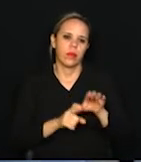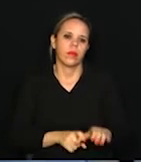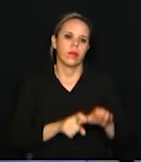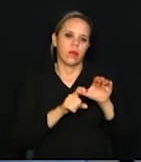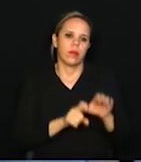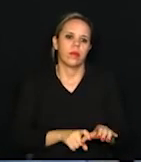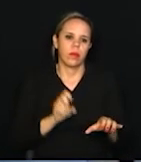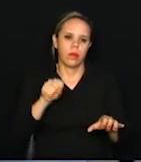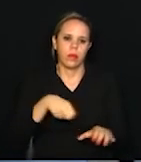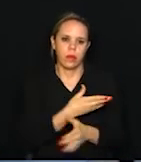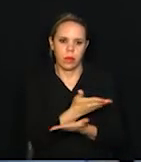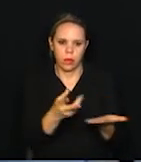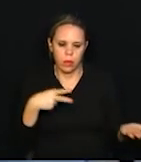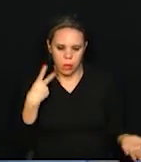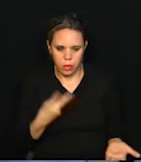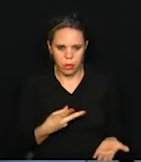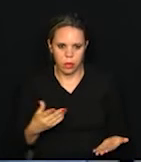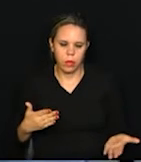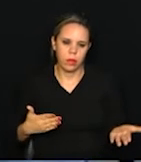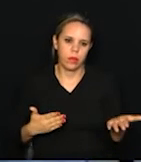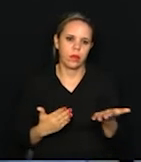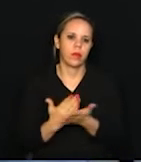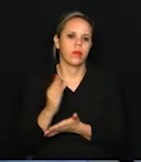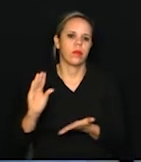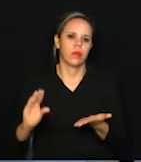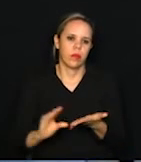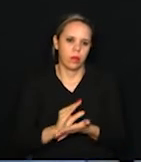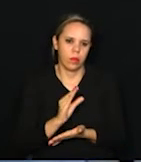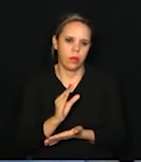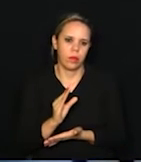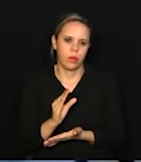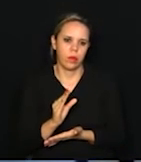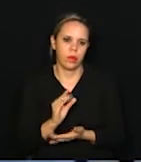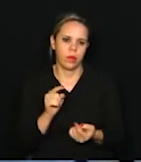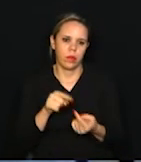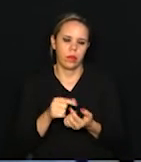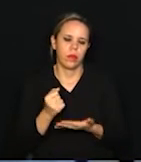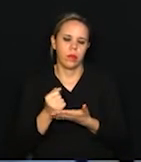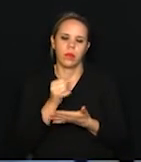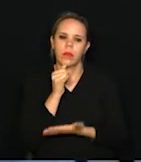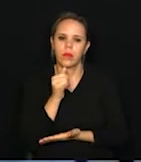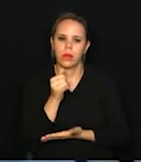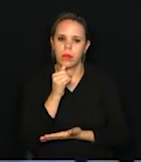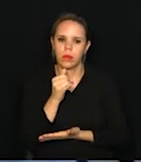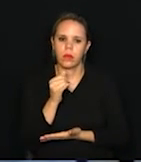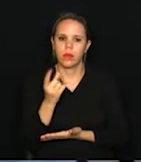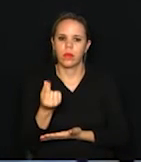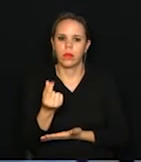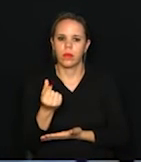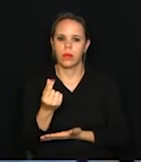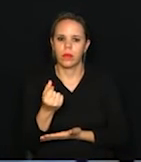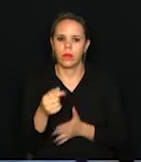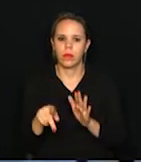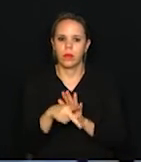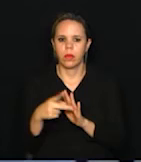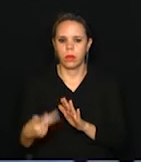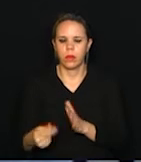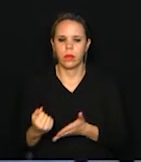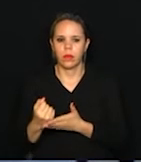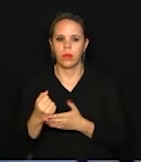senhores vereadores ao aprovar o orçamento e destinar, por exemplo, verbas específicas